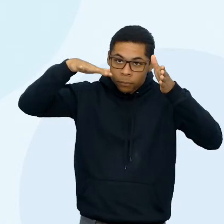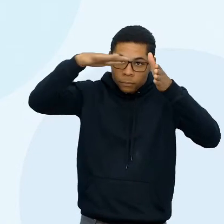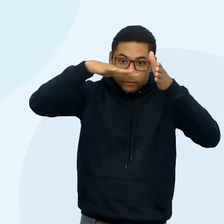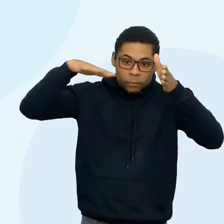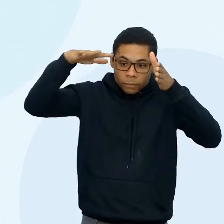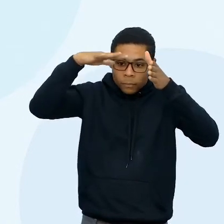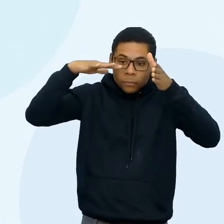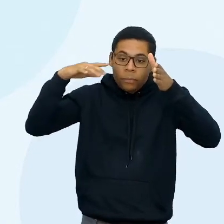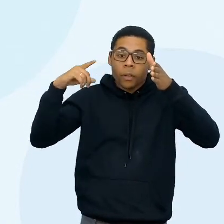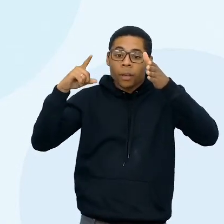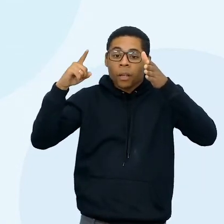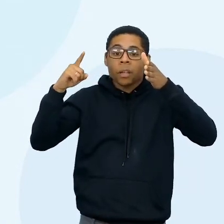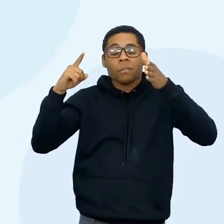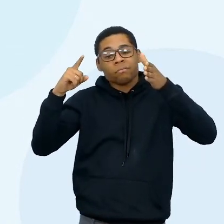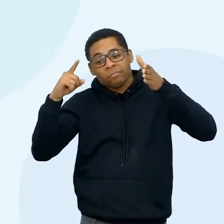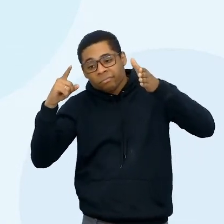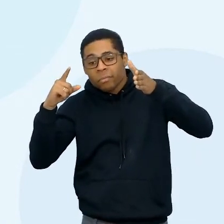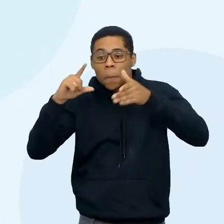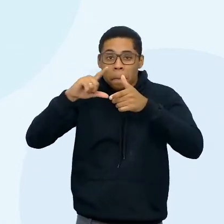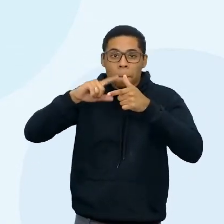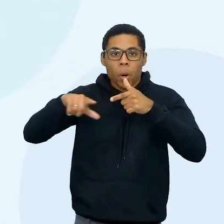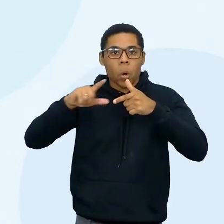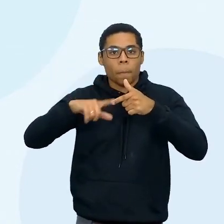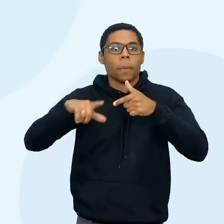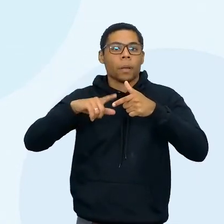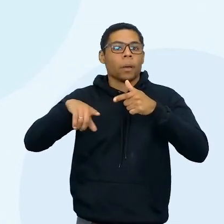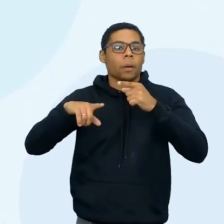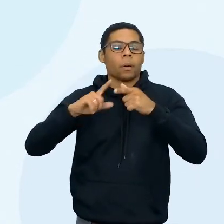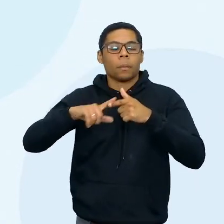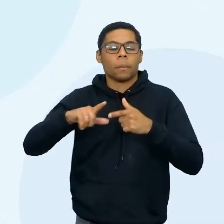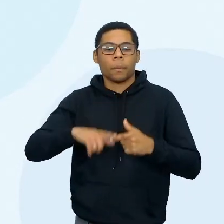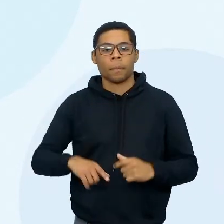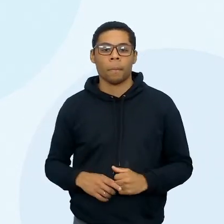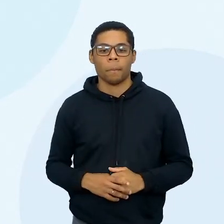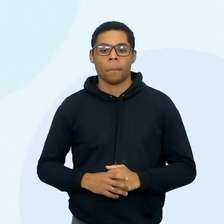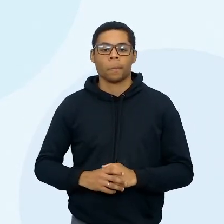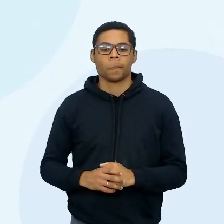também tem me trazido alguns problemas.